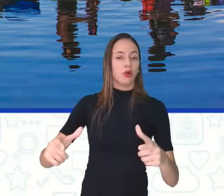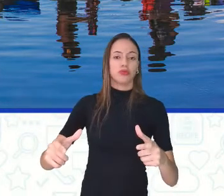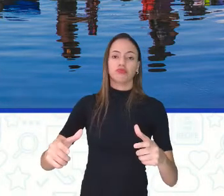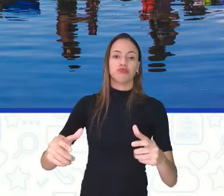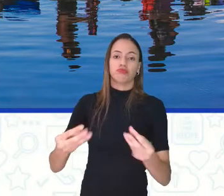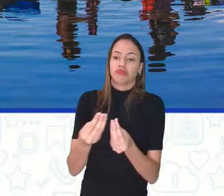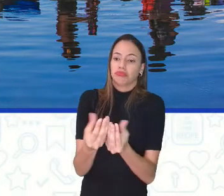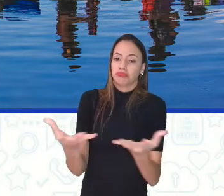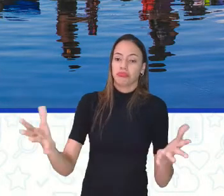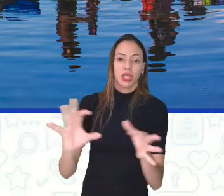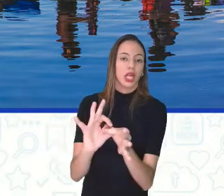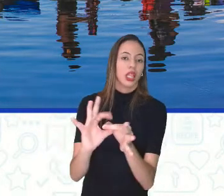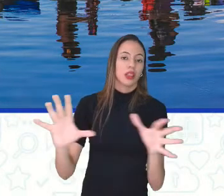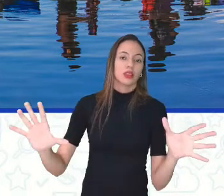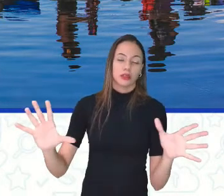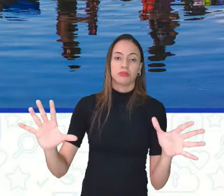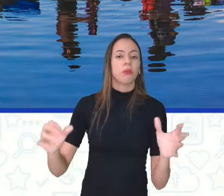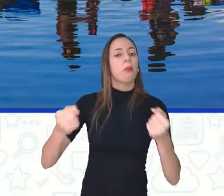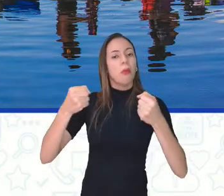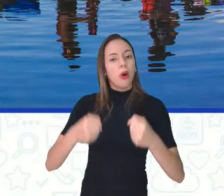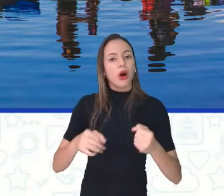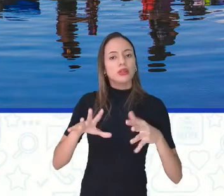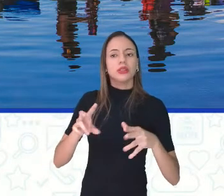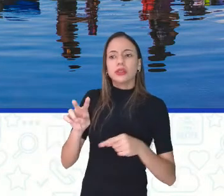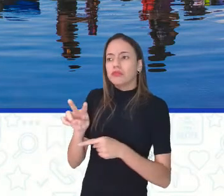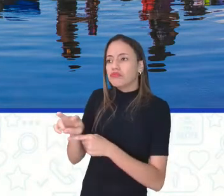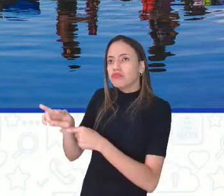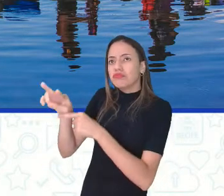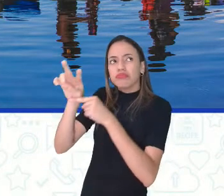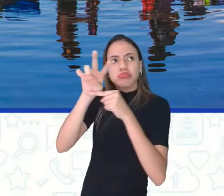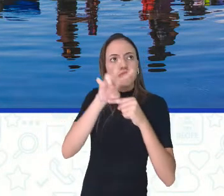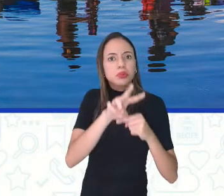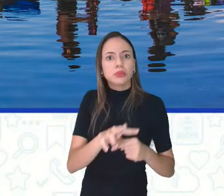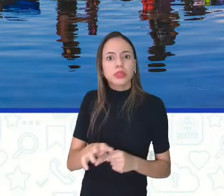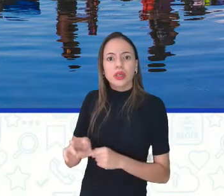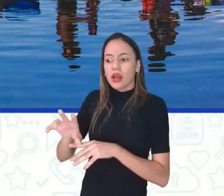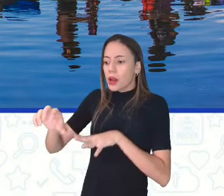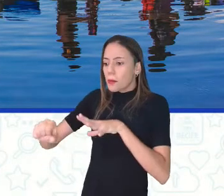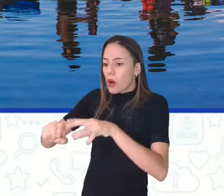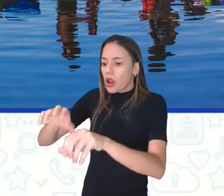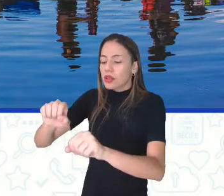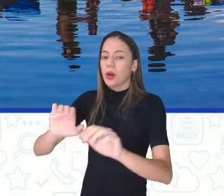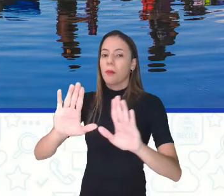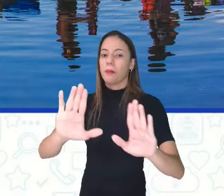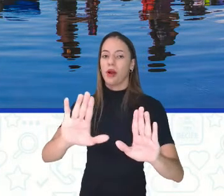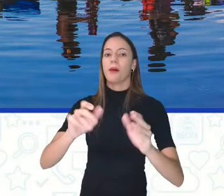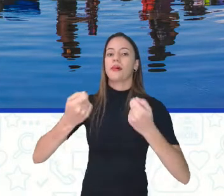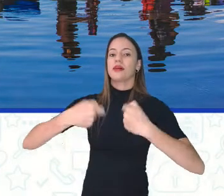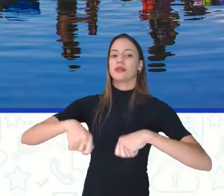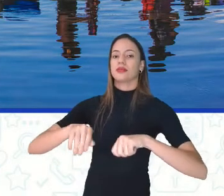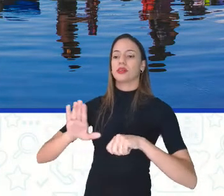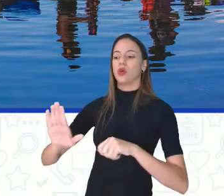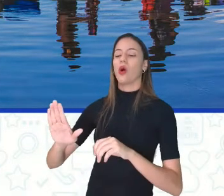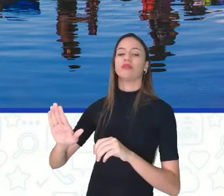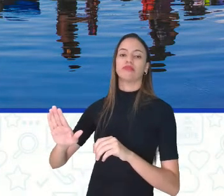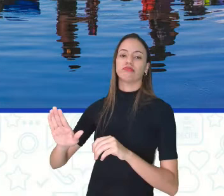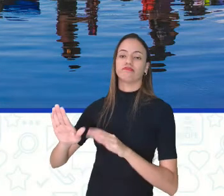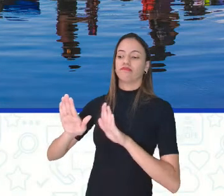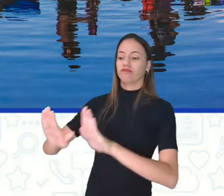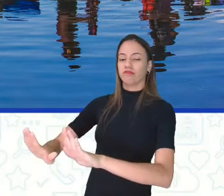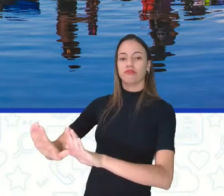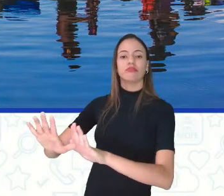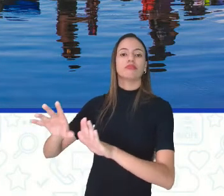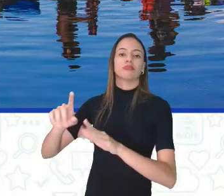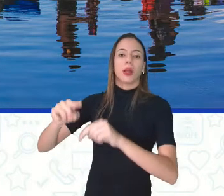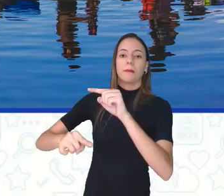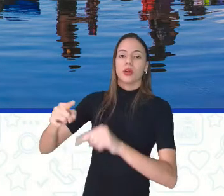certo? Então, lá é permitida a exploração do ambiente, porém, mantendo a biodiversidade. Pode explorar, mas de